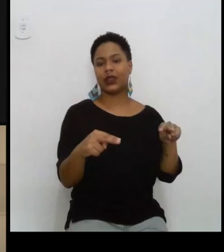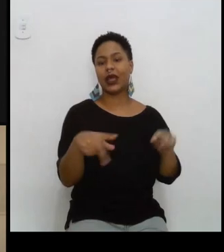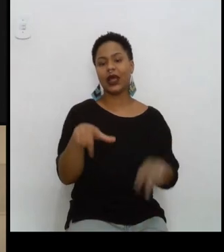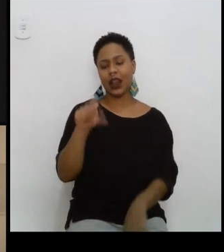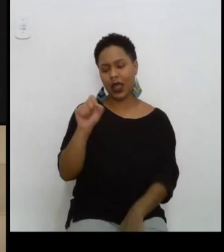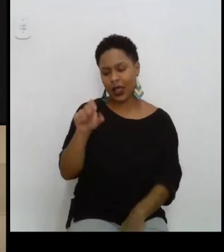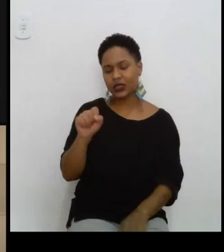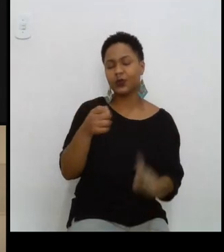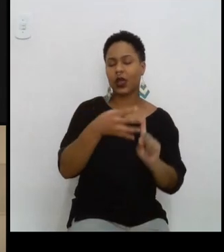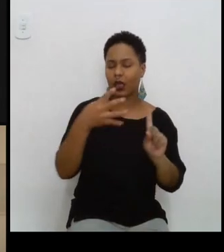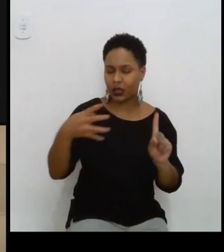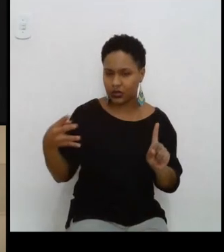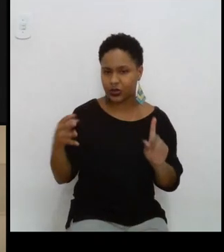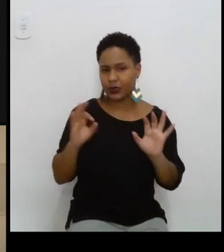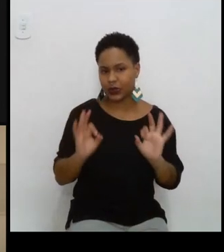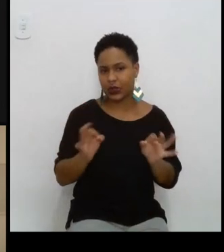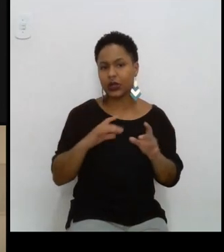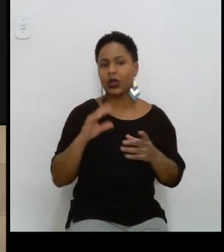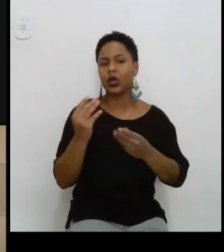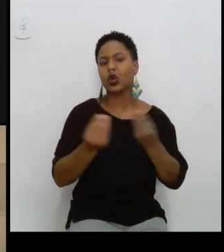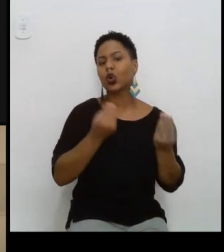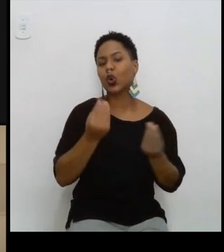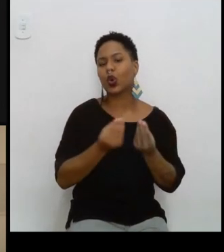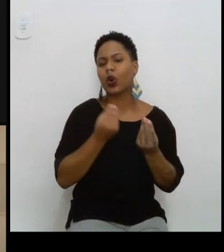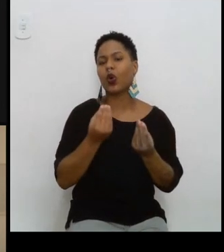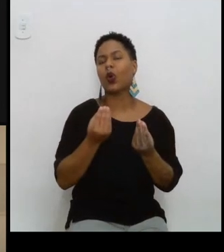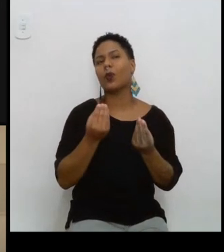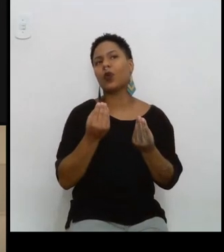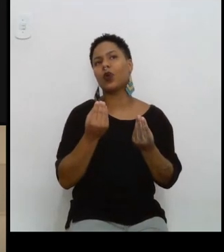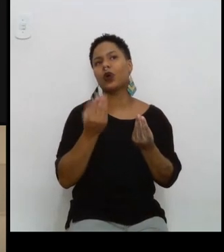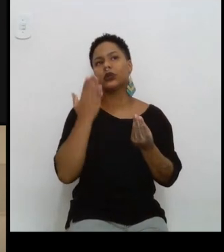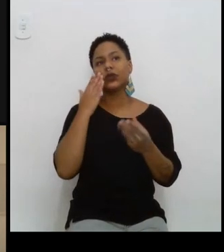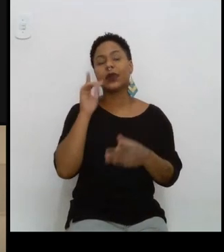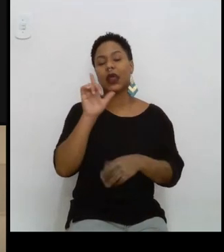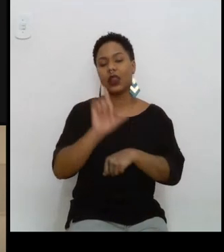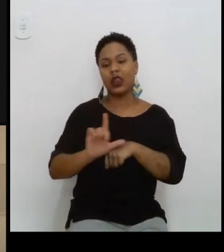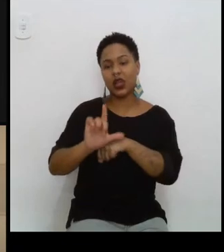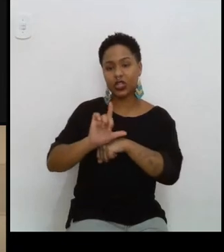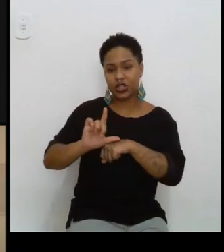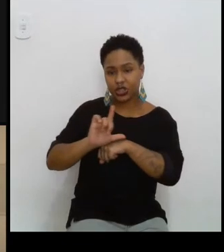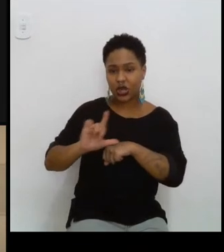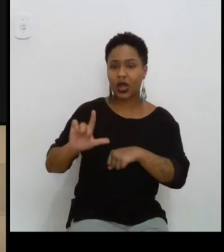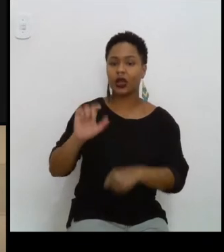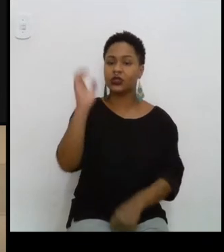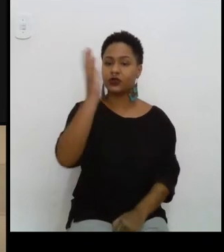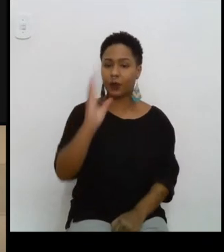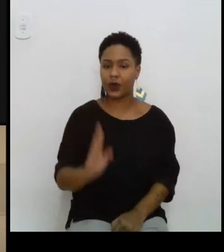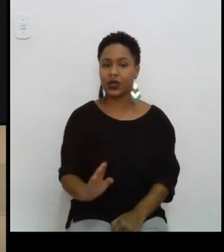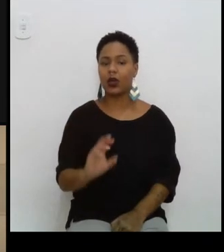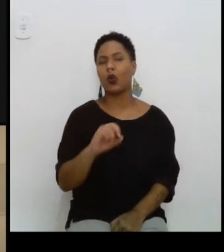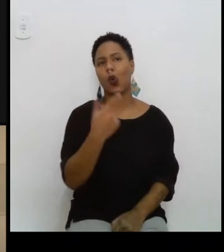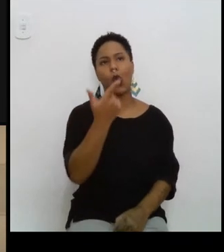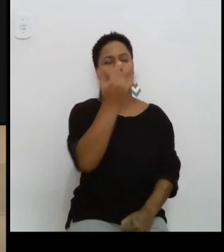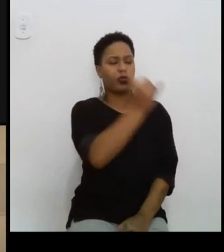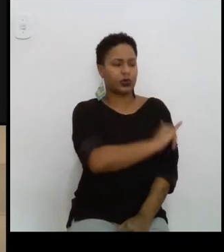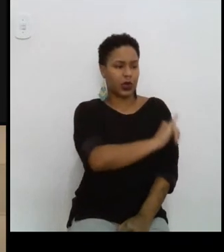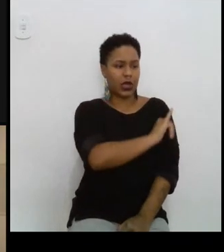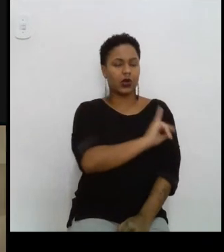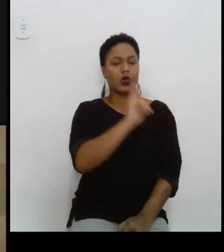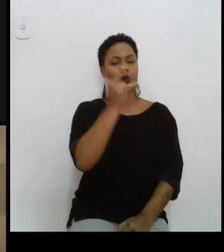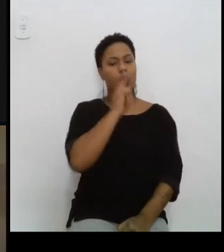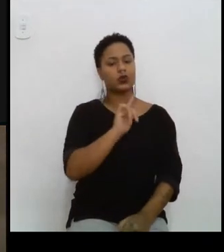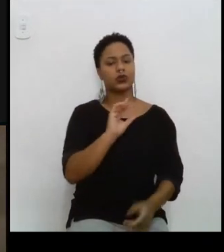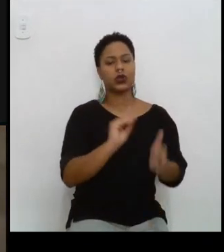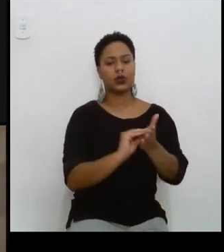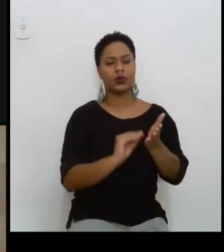LGBT enfim é como é que a o legislativo brasileiro o carioca estabelece relação com